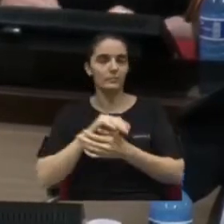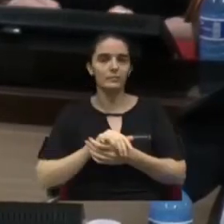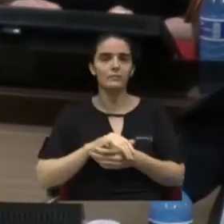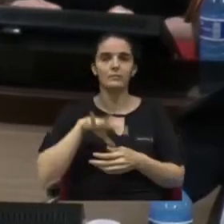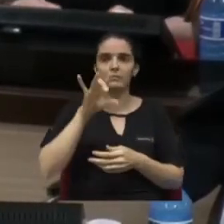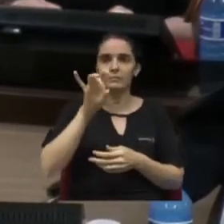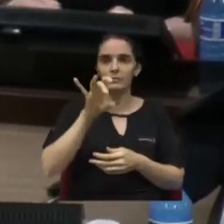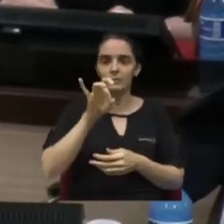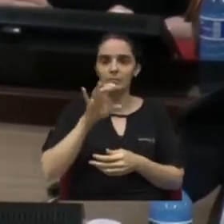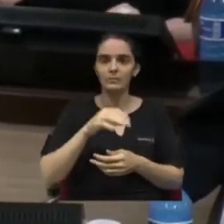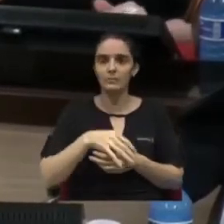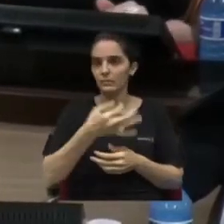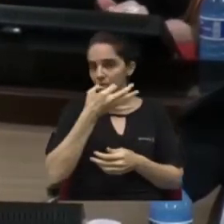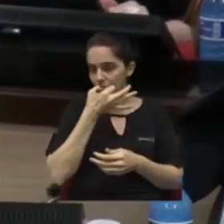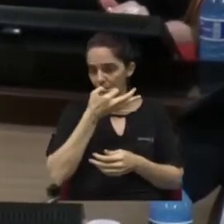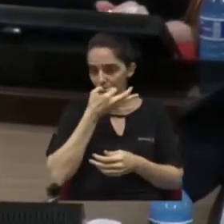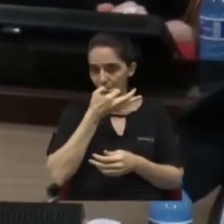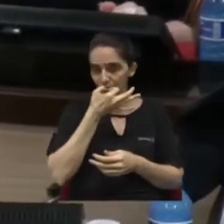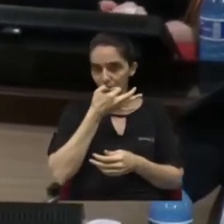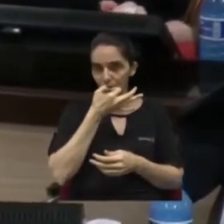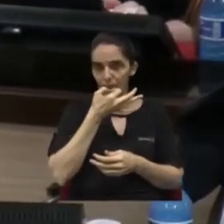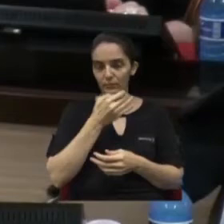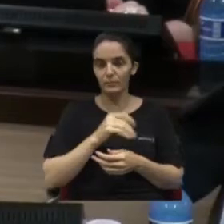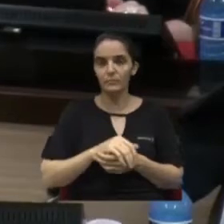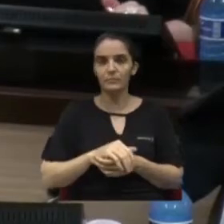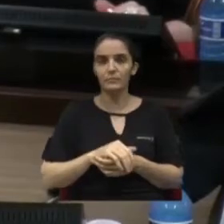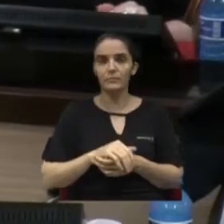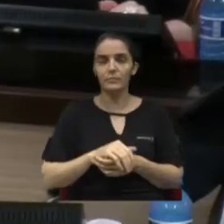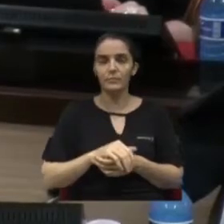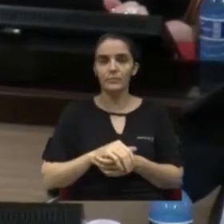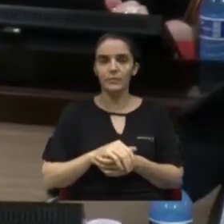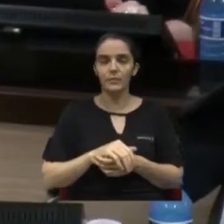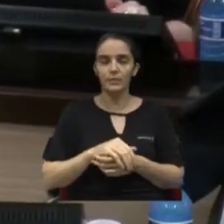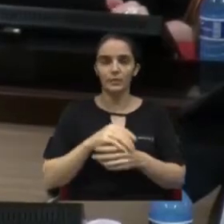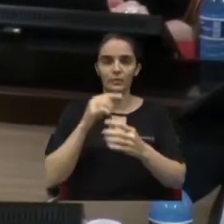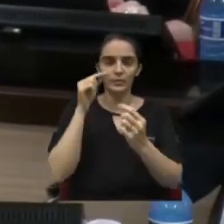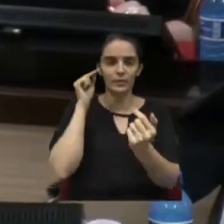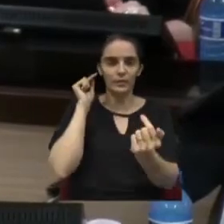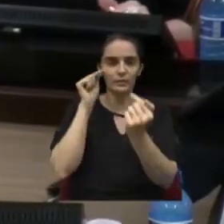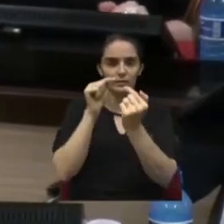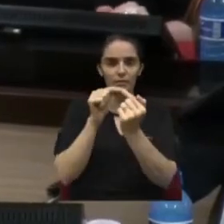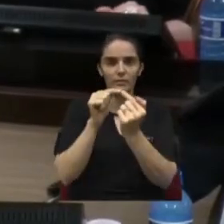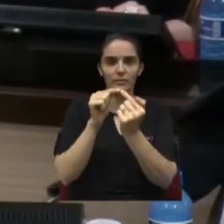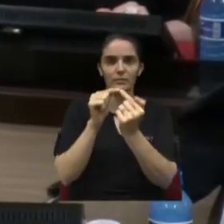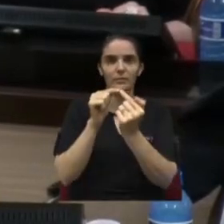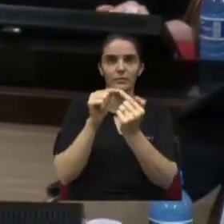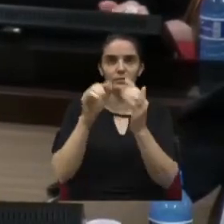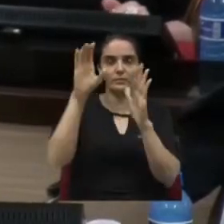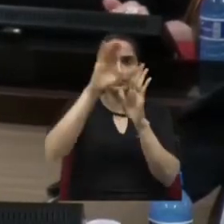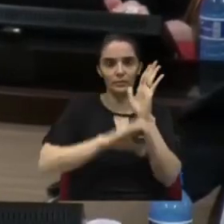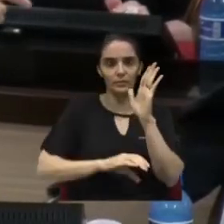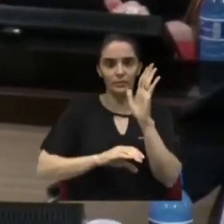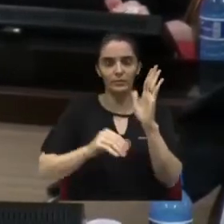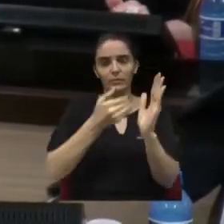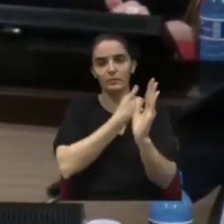com relação ao objeto do requerimento do vereador Helder dos concursos,